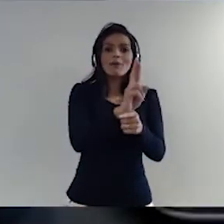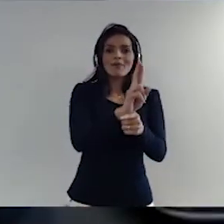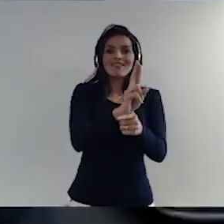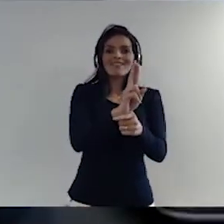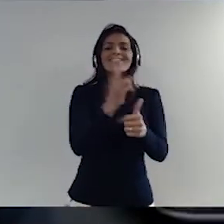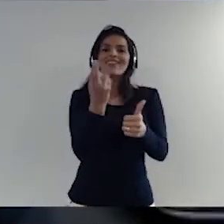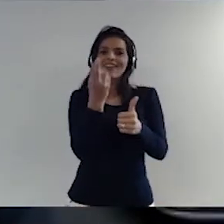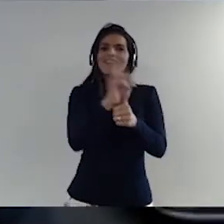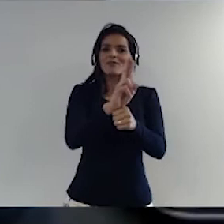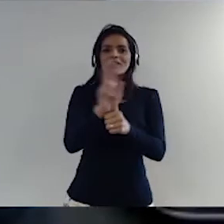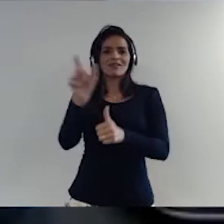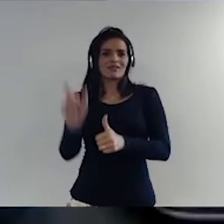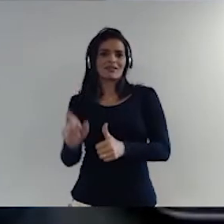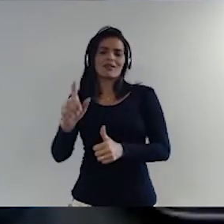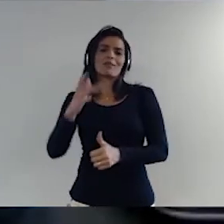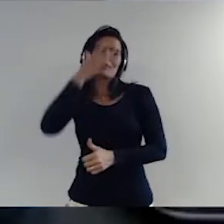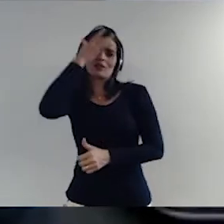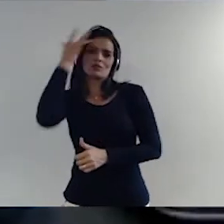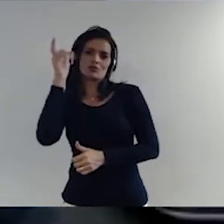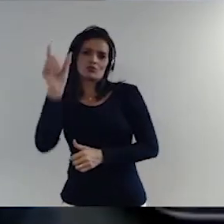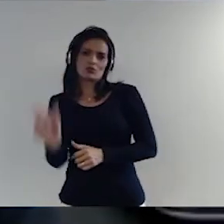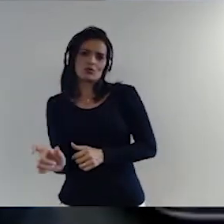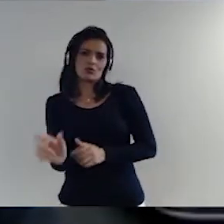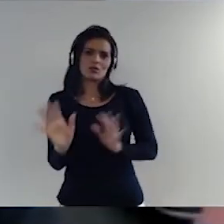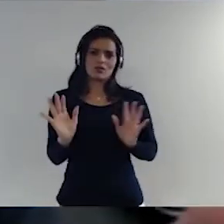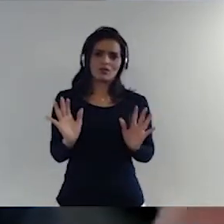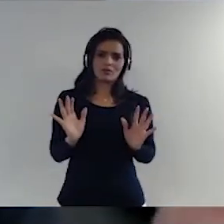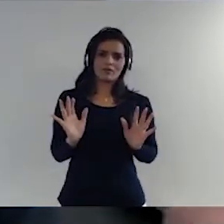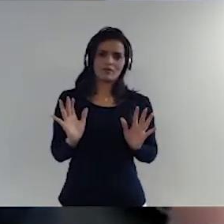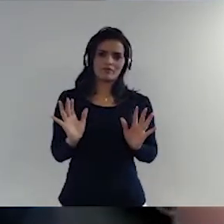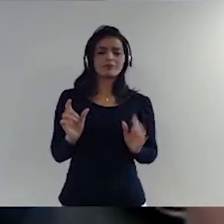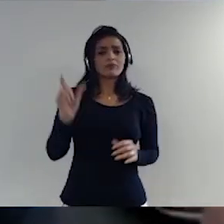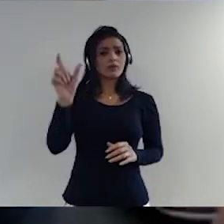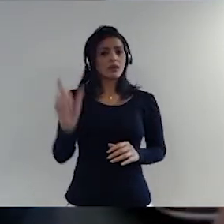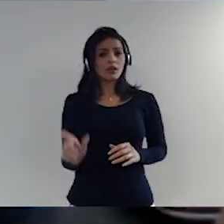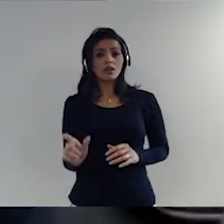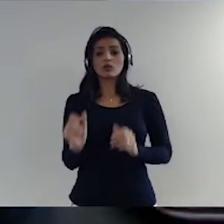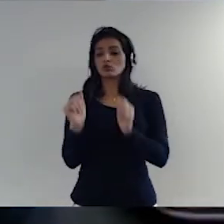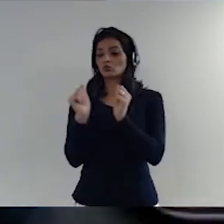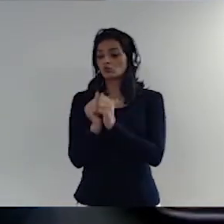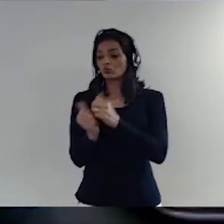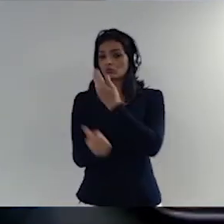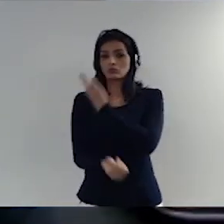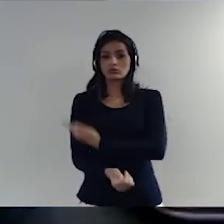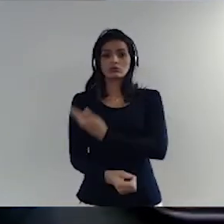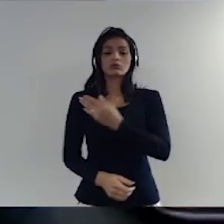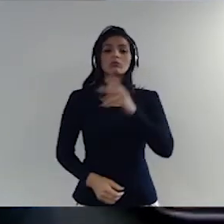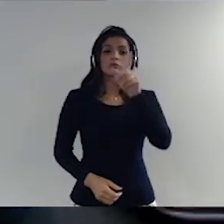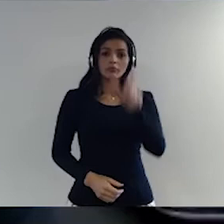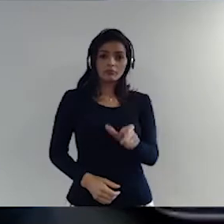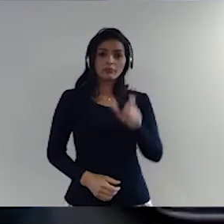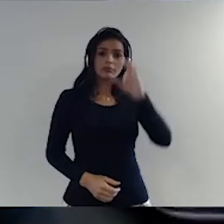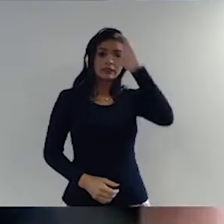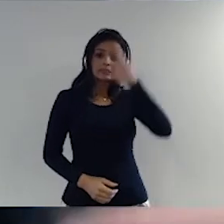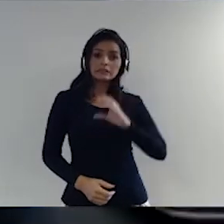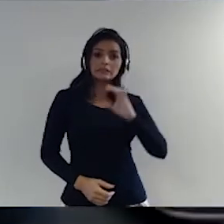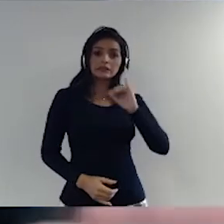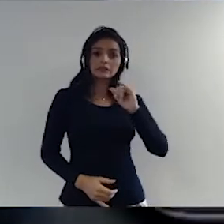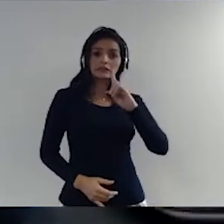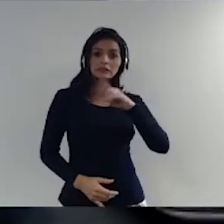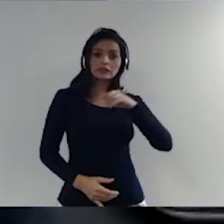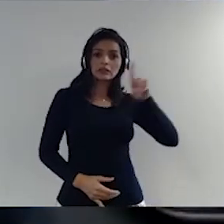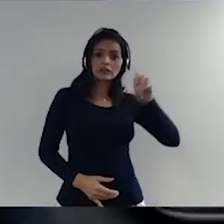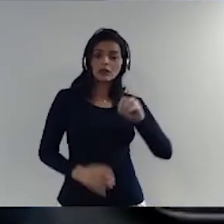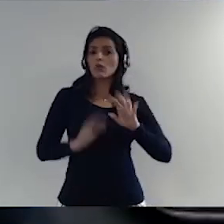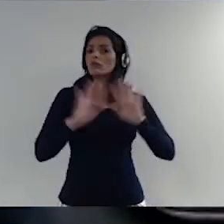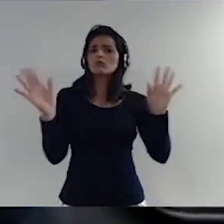A advocacia é quem desce do muro para se posicionar ao lado do cidadão, não importa o maior momento